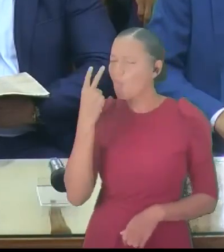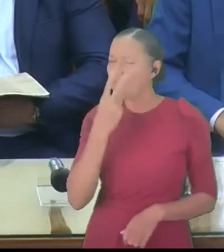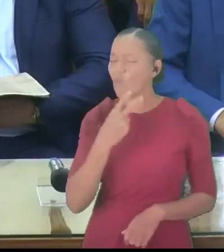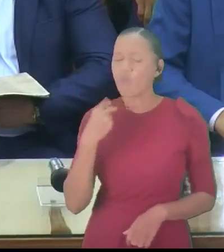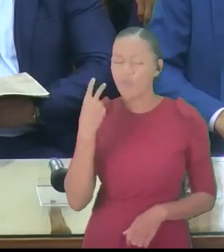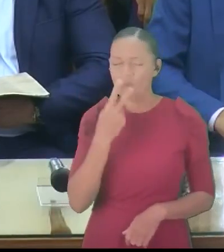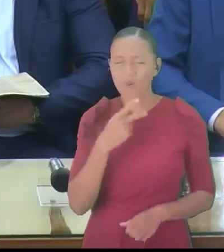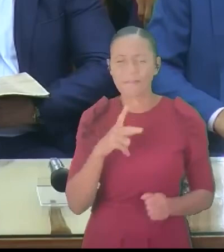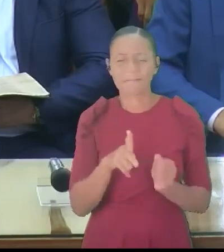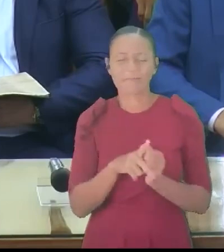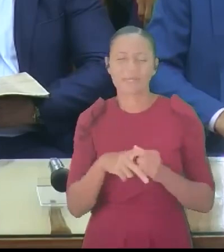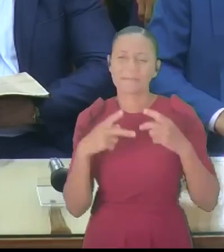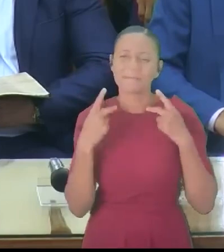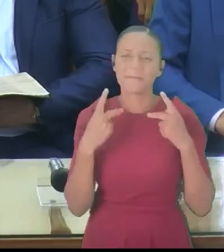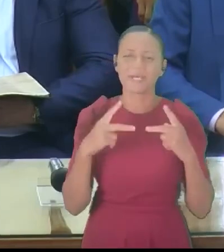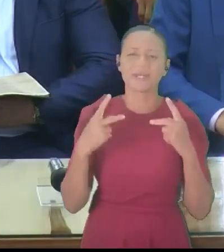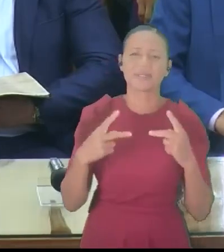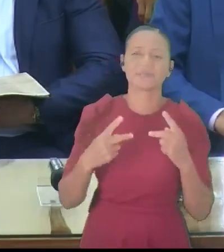menos.